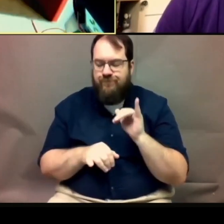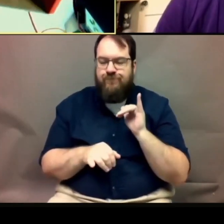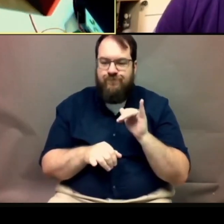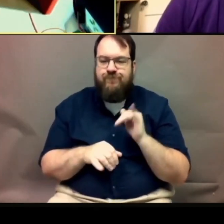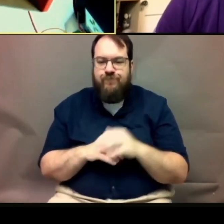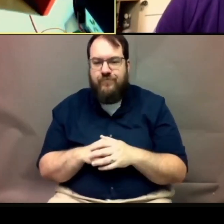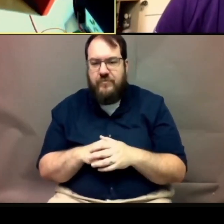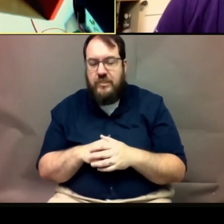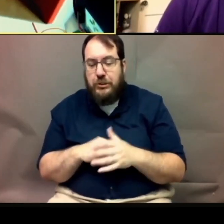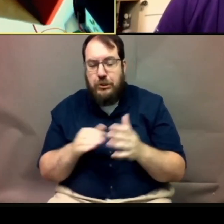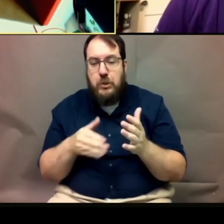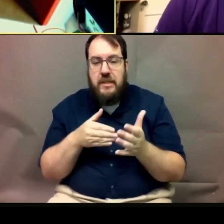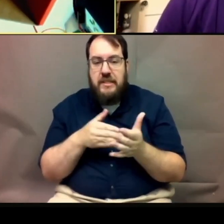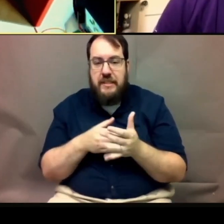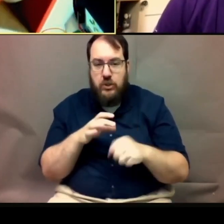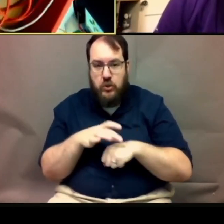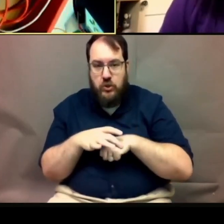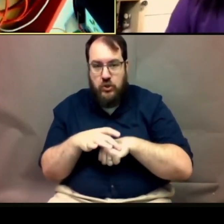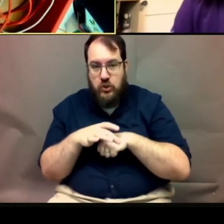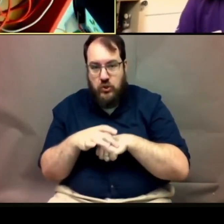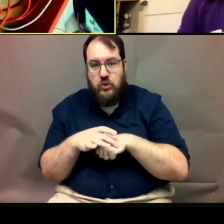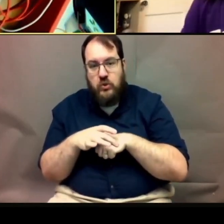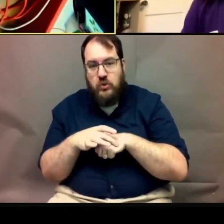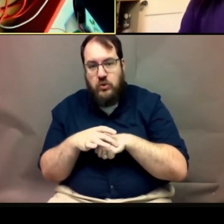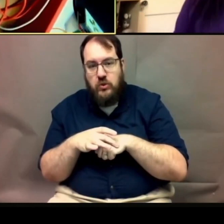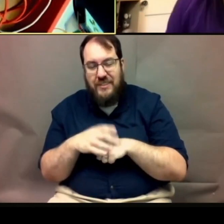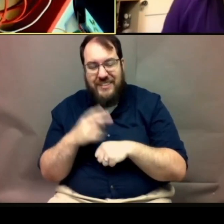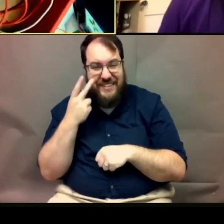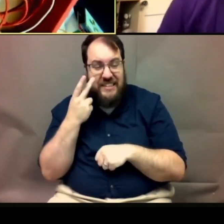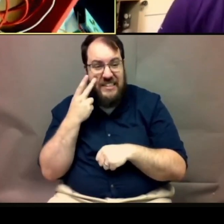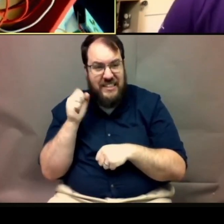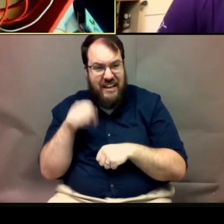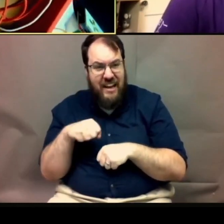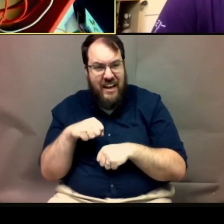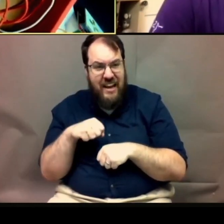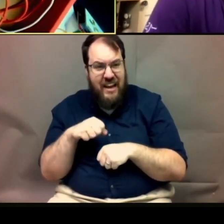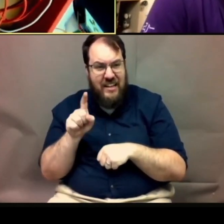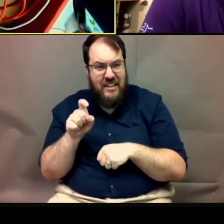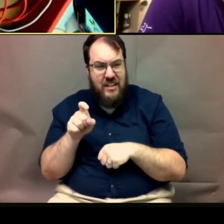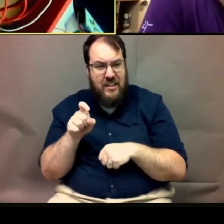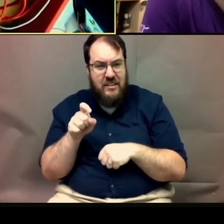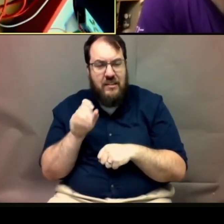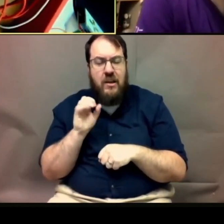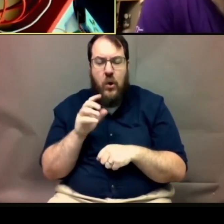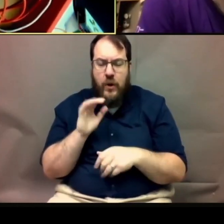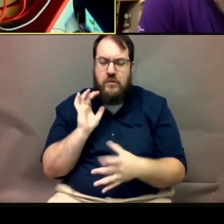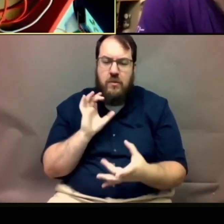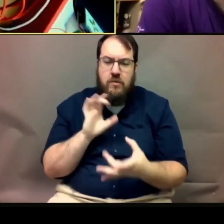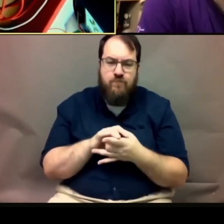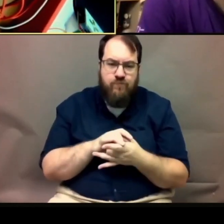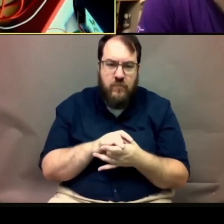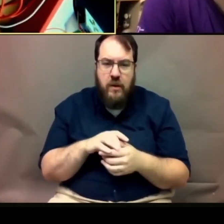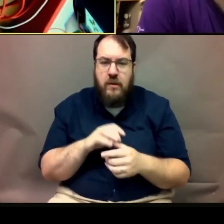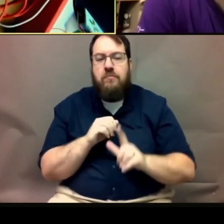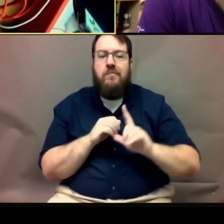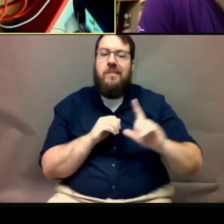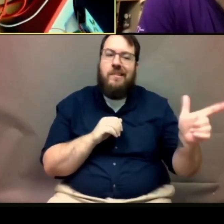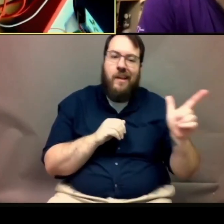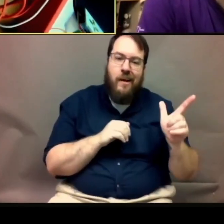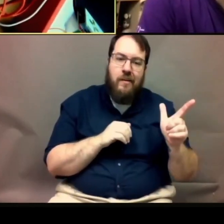Esse foi o nosso Makemake para o Evil Genius, uma atividade do nosso programa e